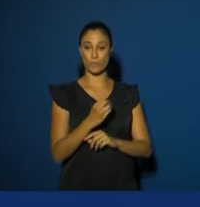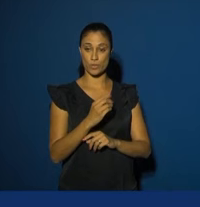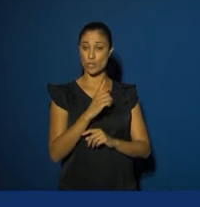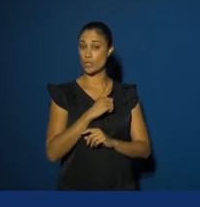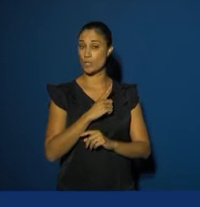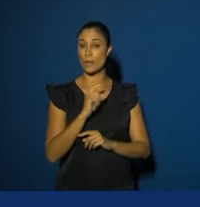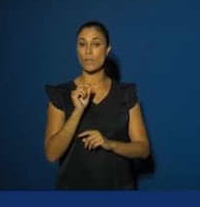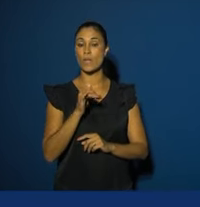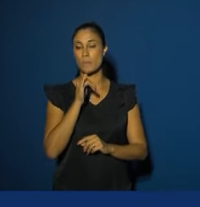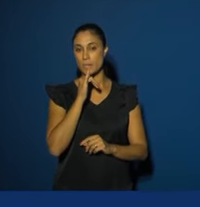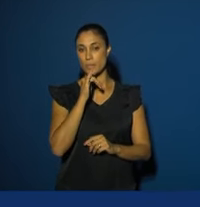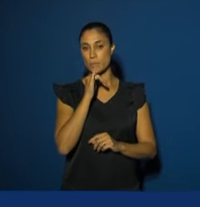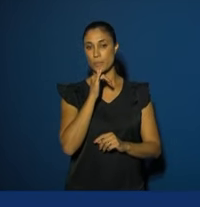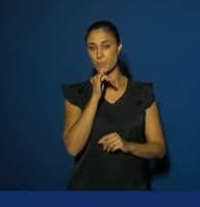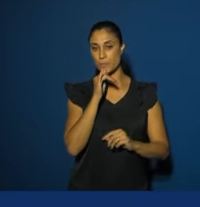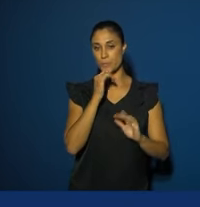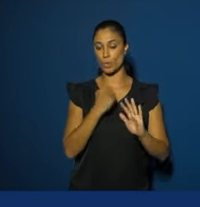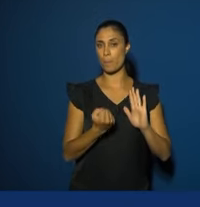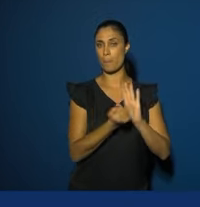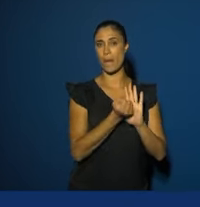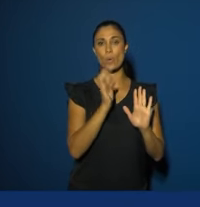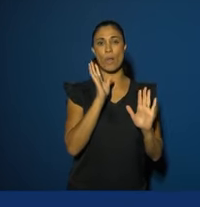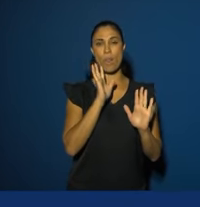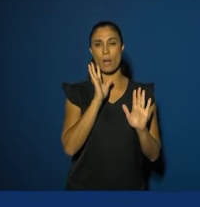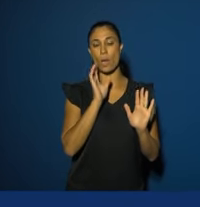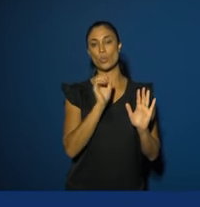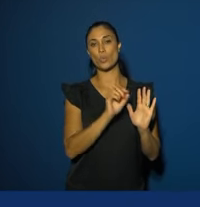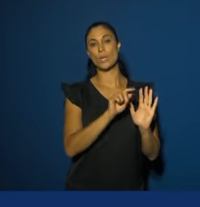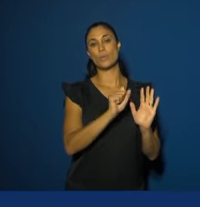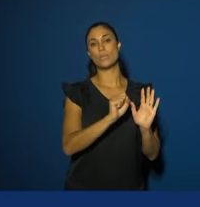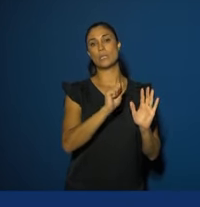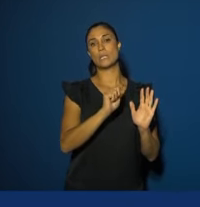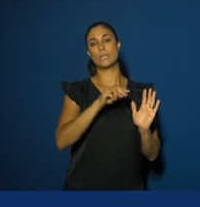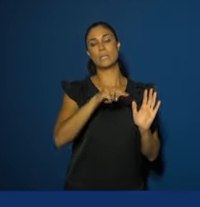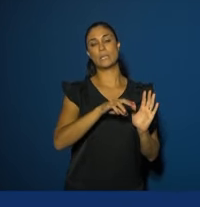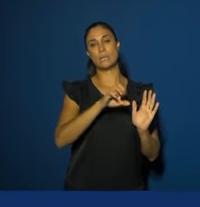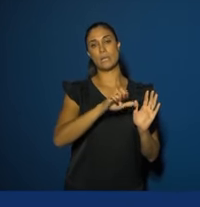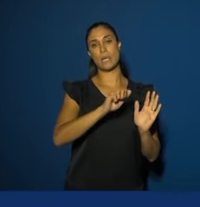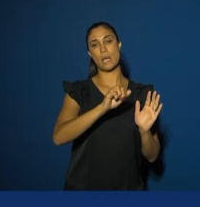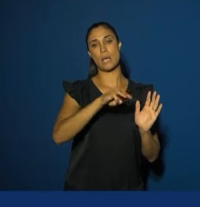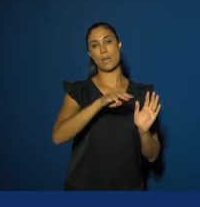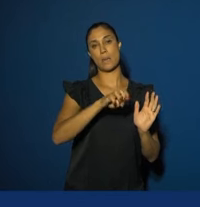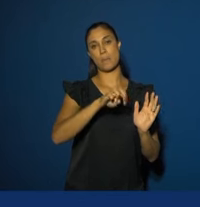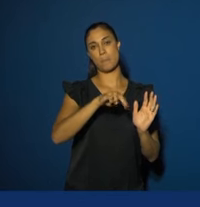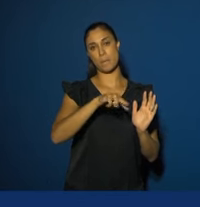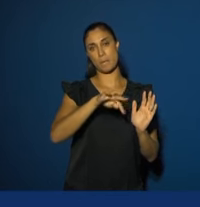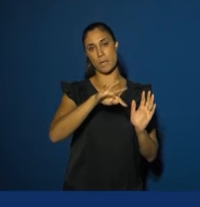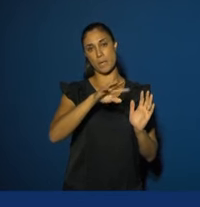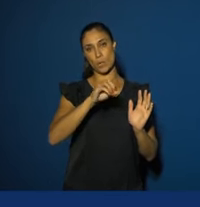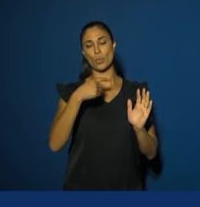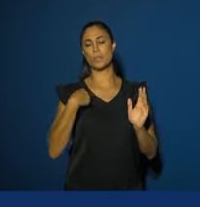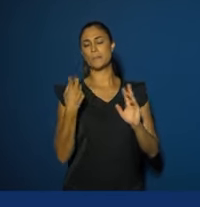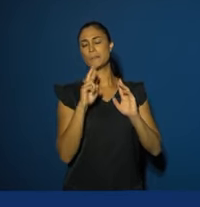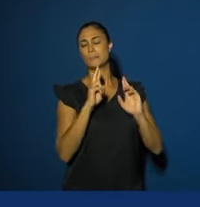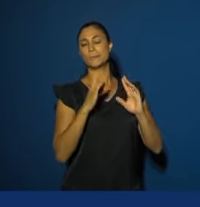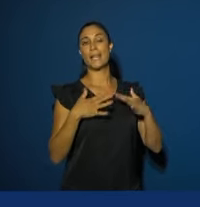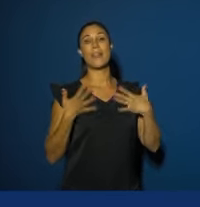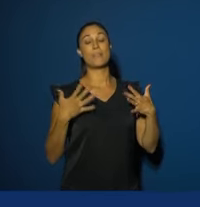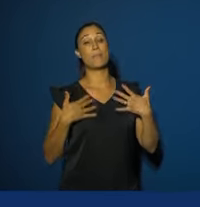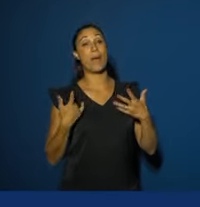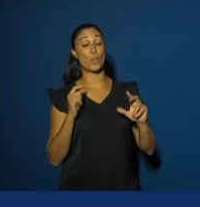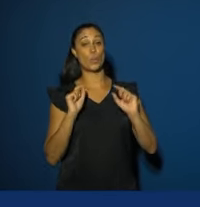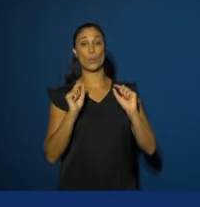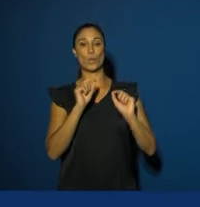teve a promulgação do Marco legal de saneamento né a gente eh ficou bastante otimista e animado com as